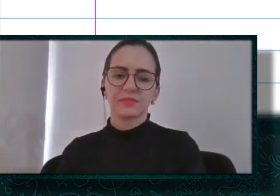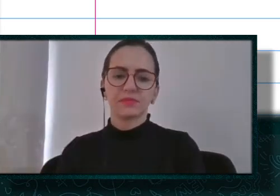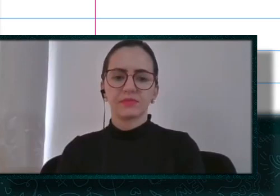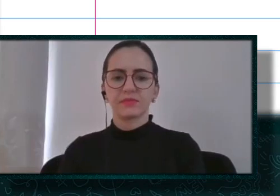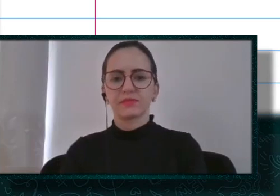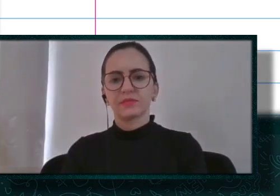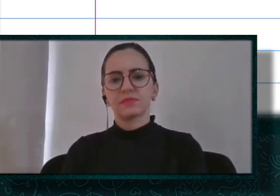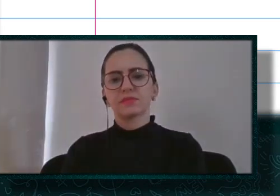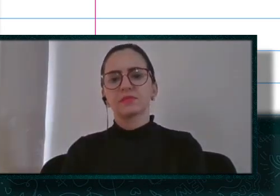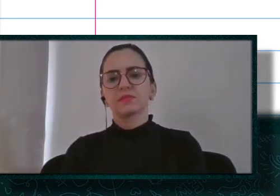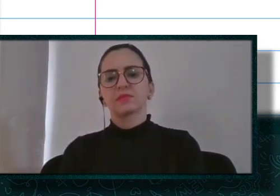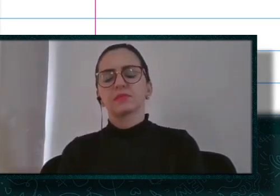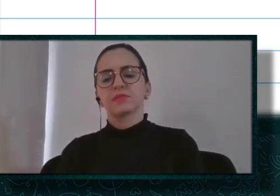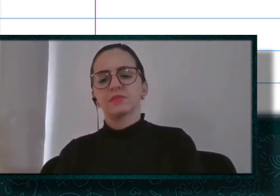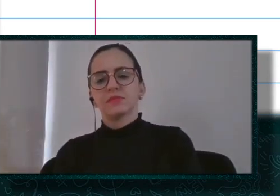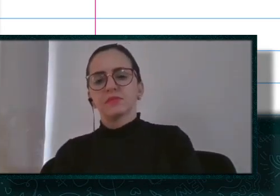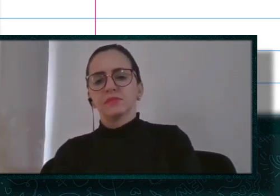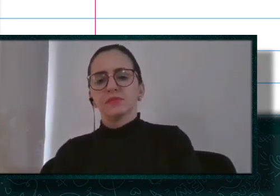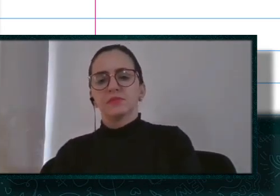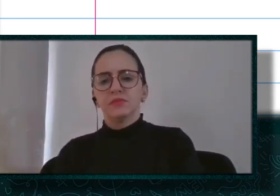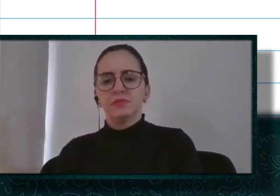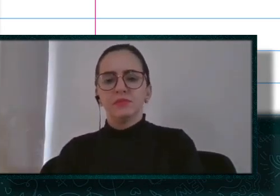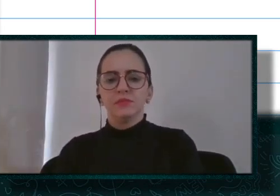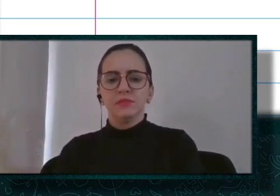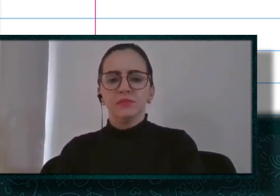Certo, gente?